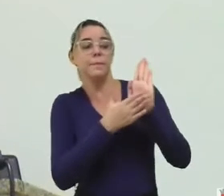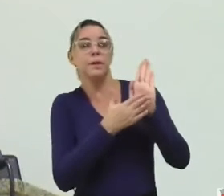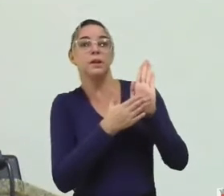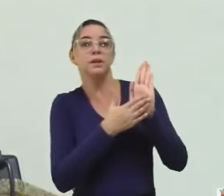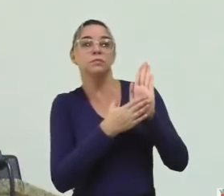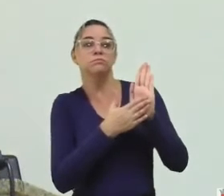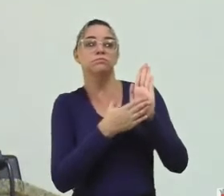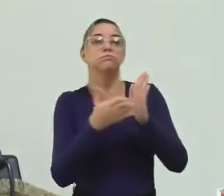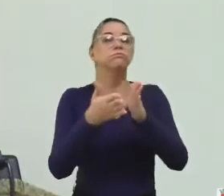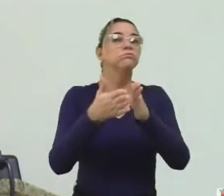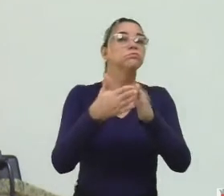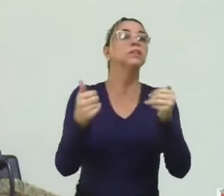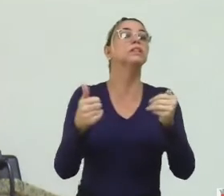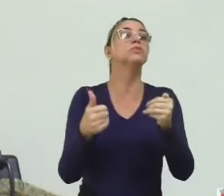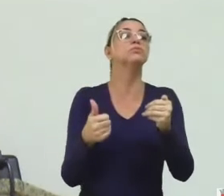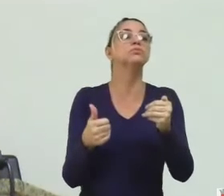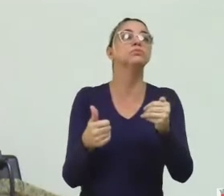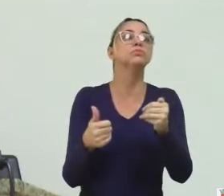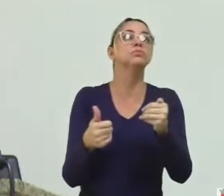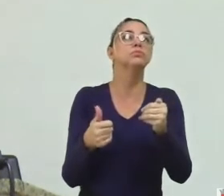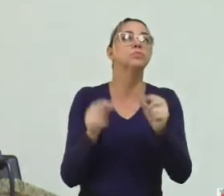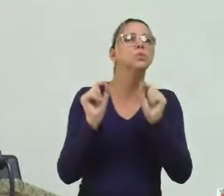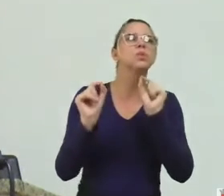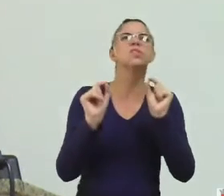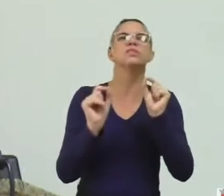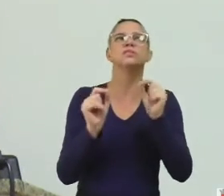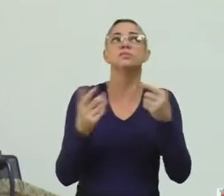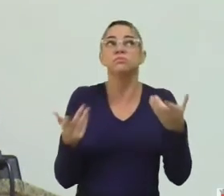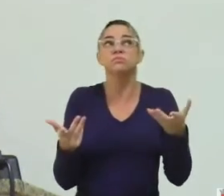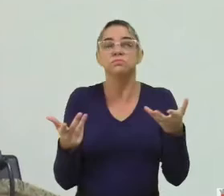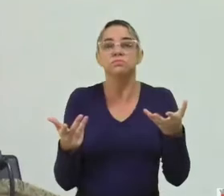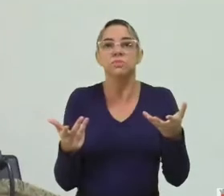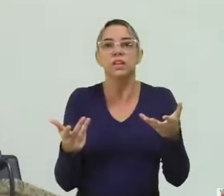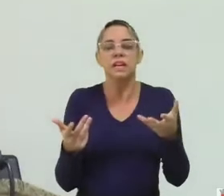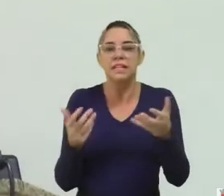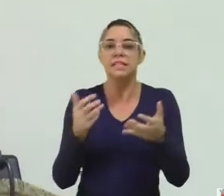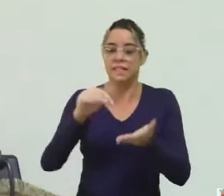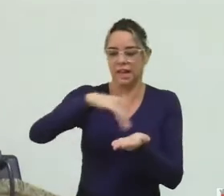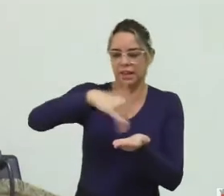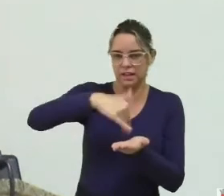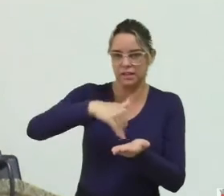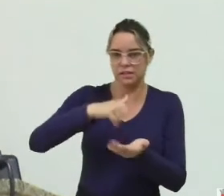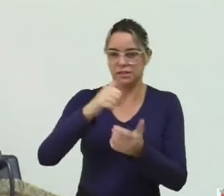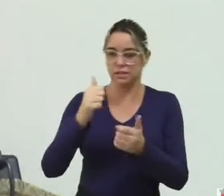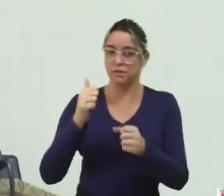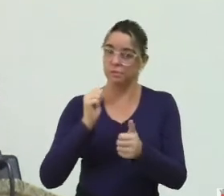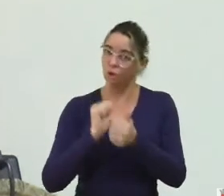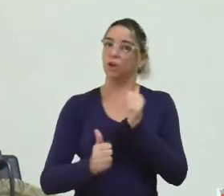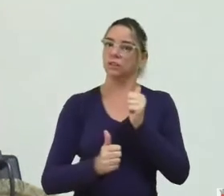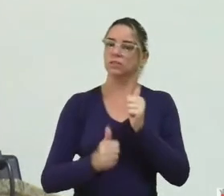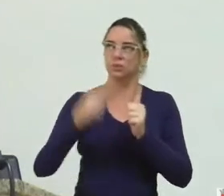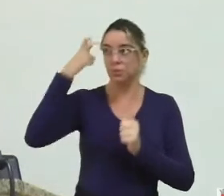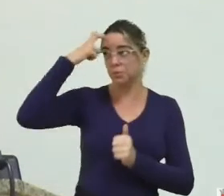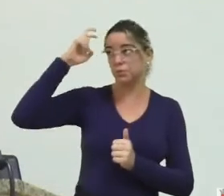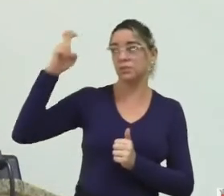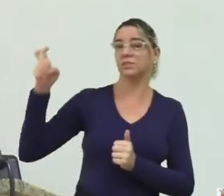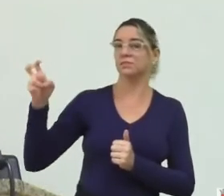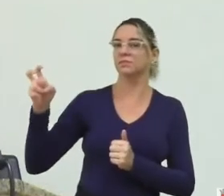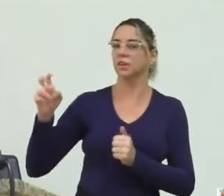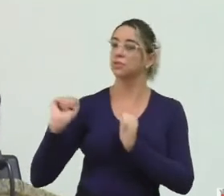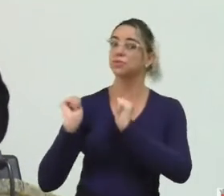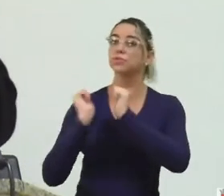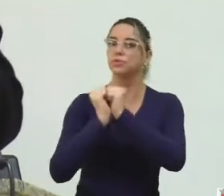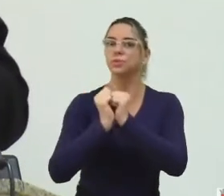solicitando que a Secretaria de Esportes e Cultura, juntamente com o